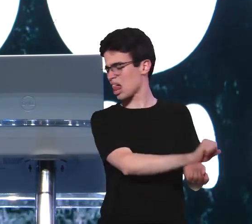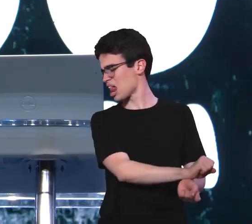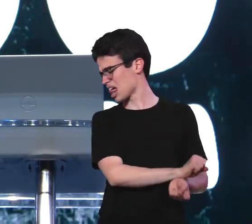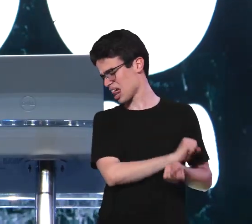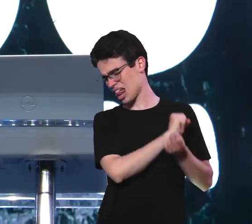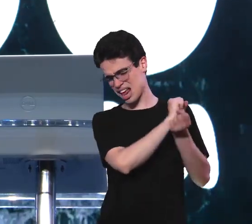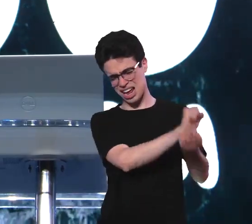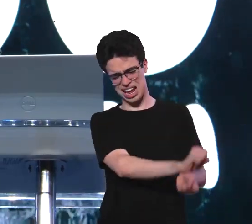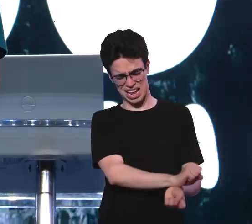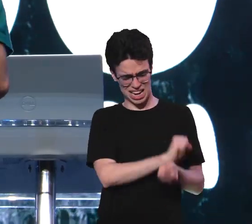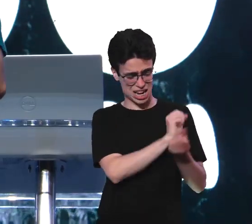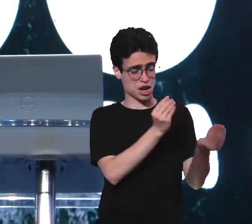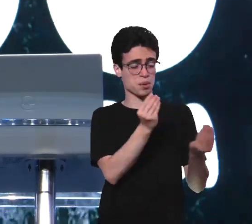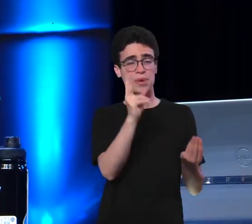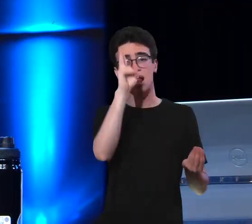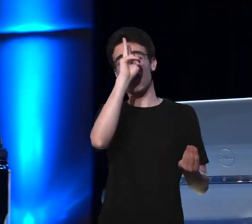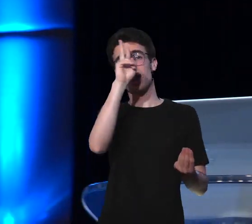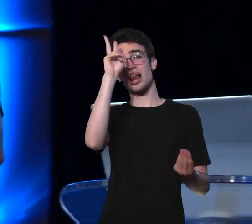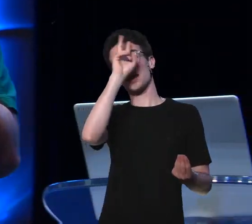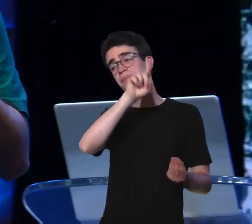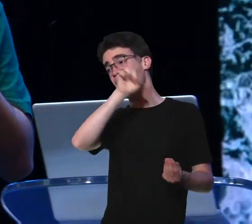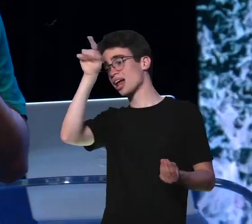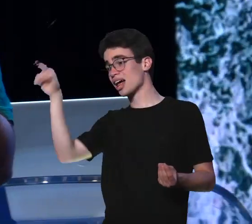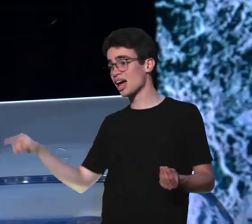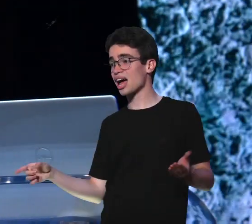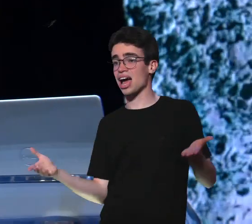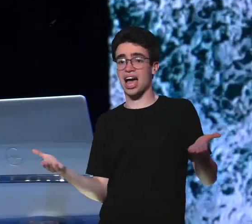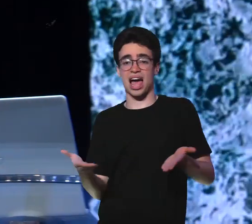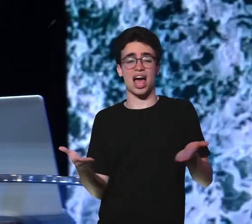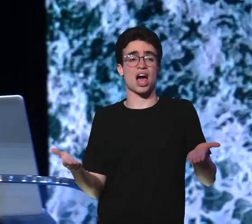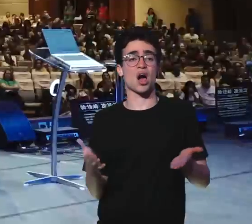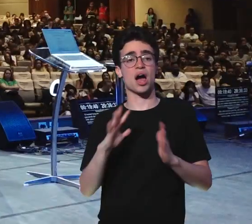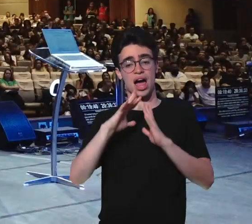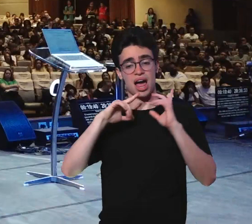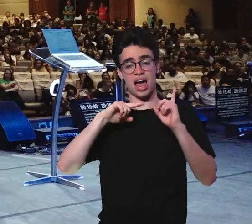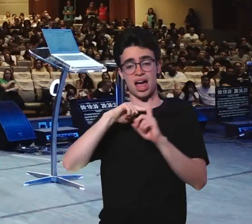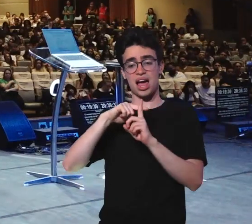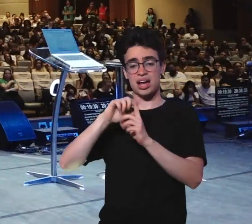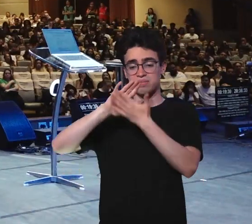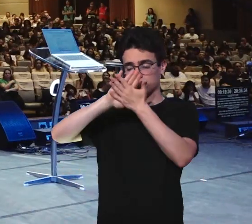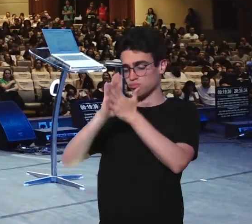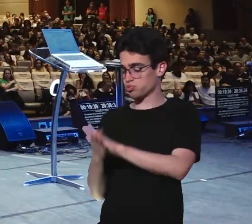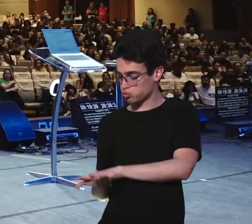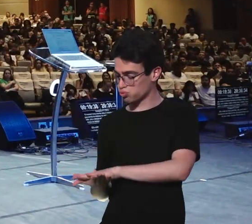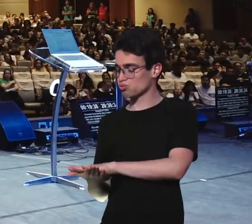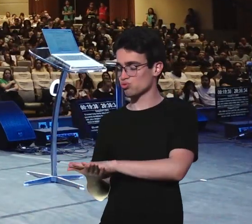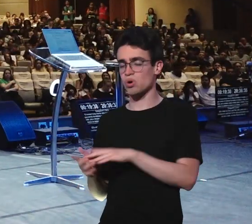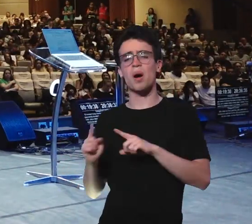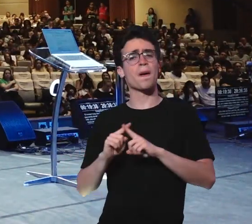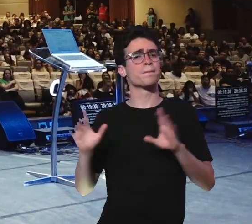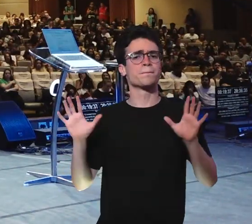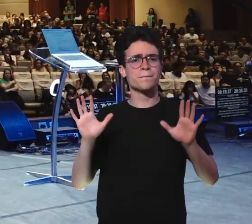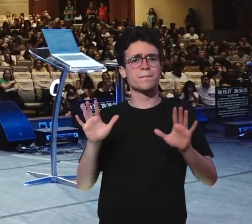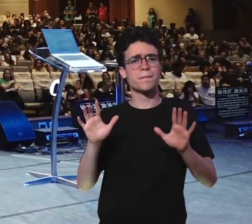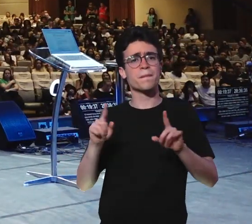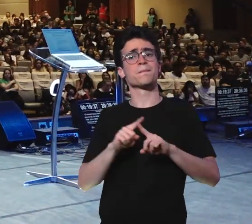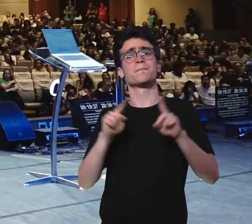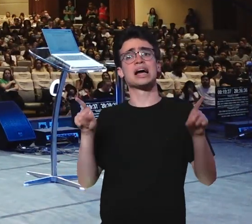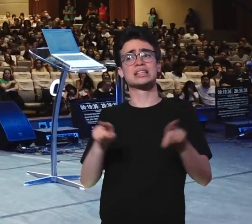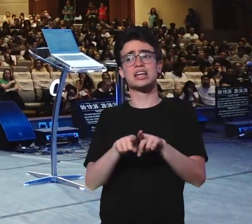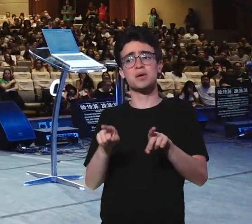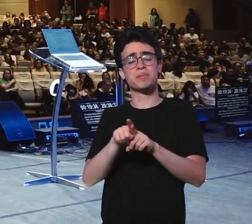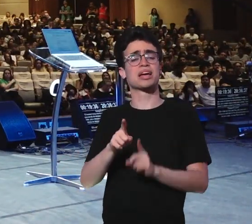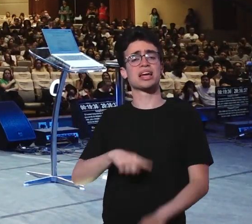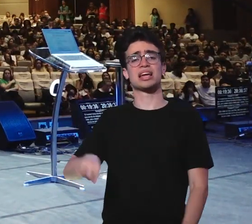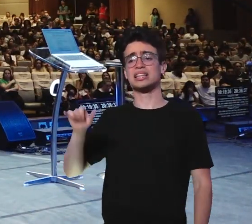lembrando de como era o templo, e sabendo que agora o templo havia sido destruído, mas mais do que isso, eles estavam tristes